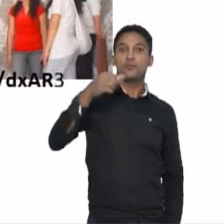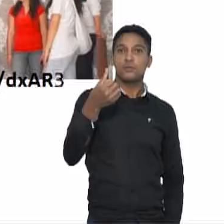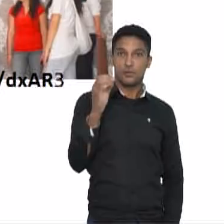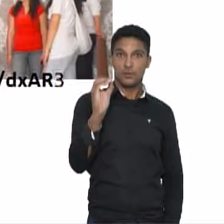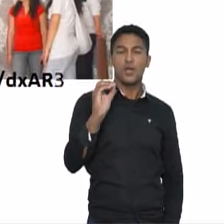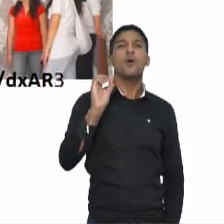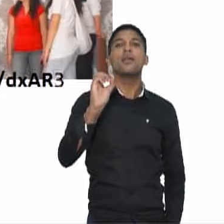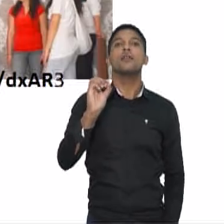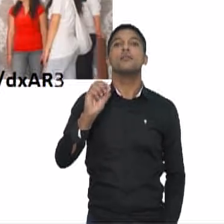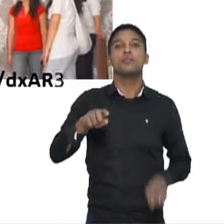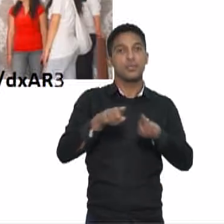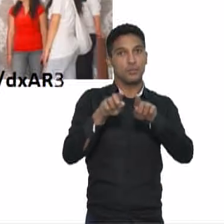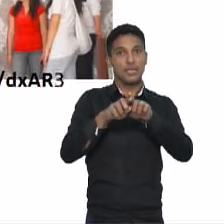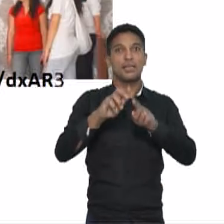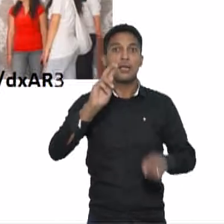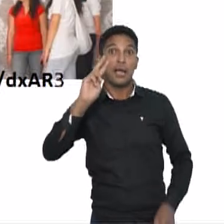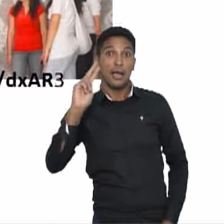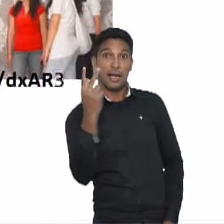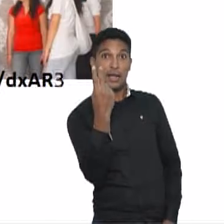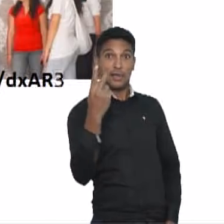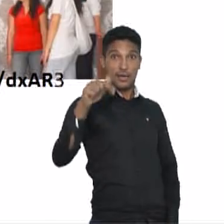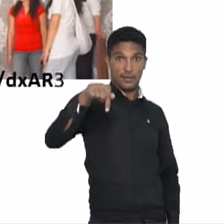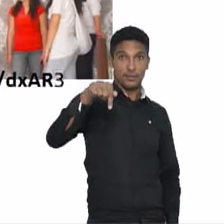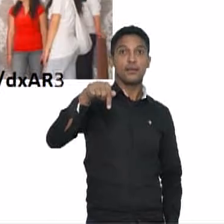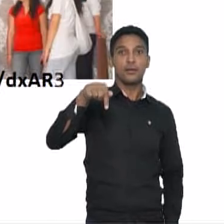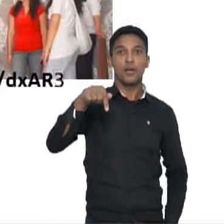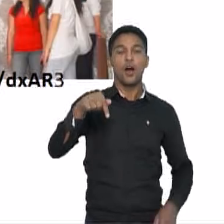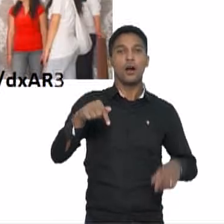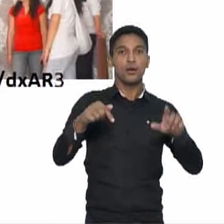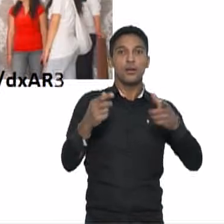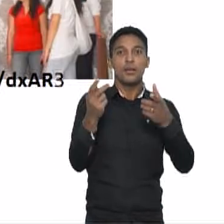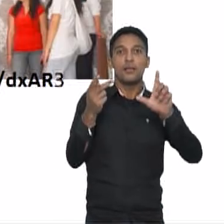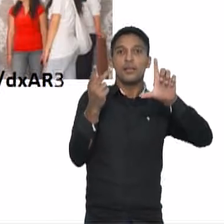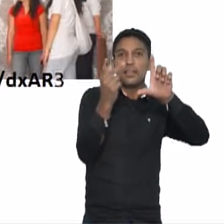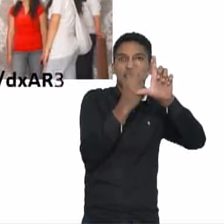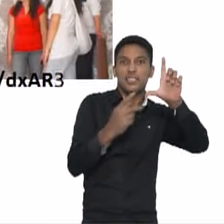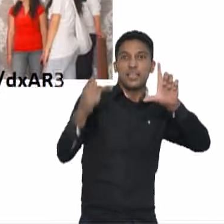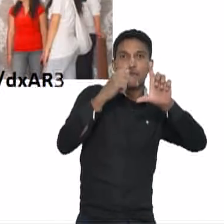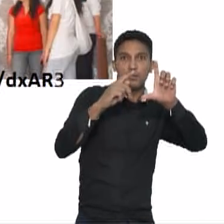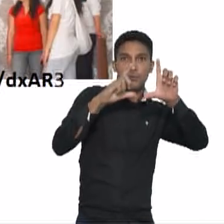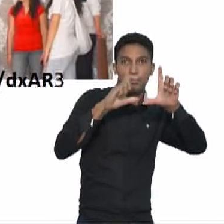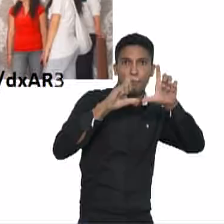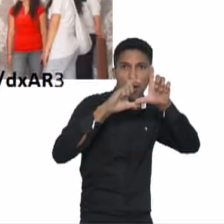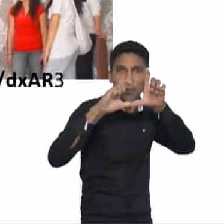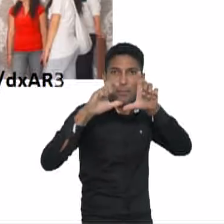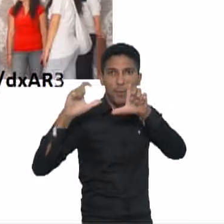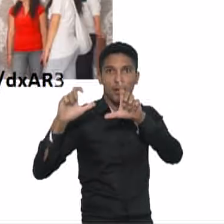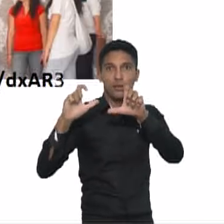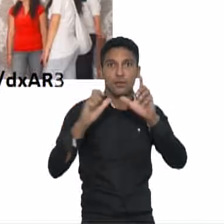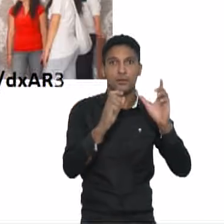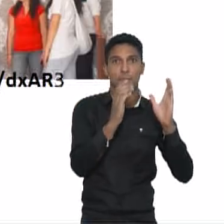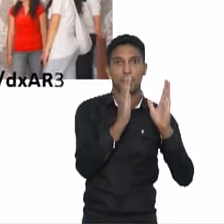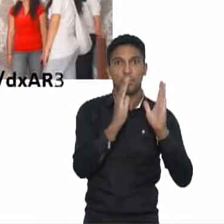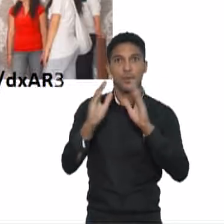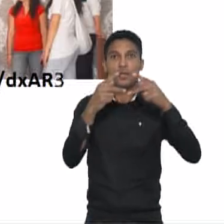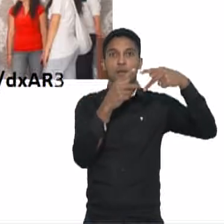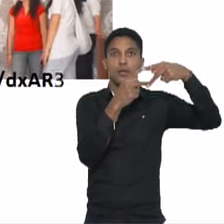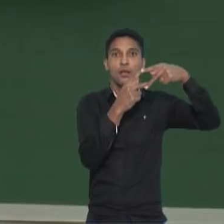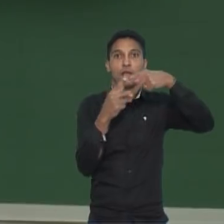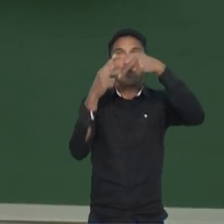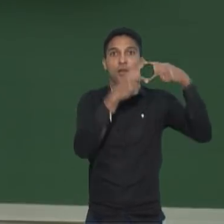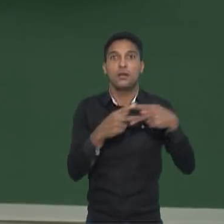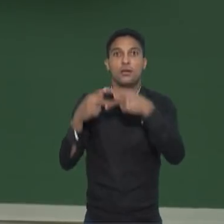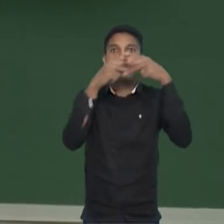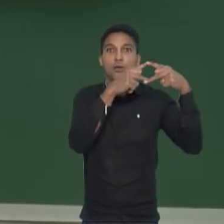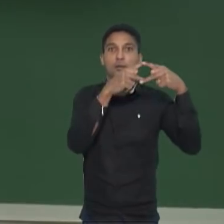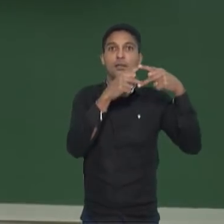quadrinhos ou novelas gráficas, a partir de desenhos sequenciais e balões de fala. Então eu trouxe aqui a fotonovela e as